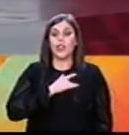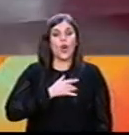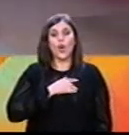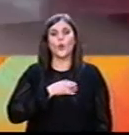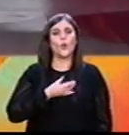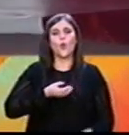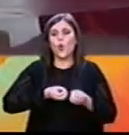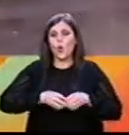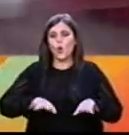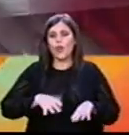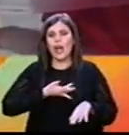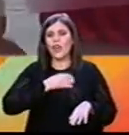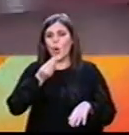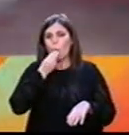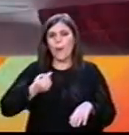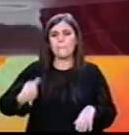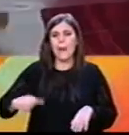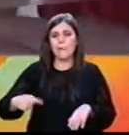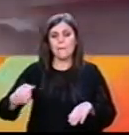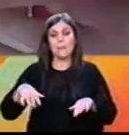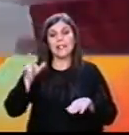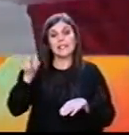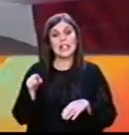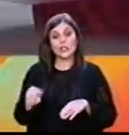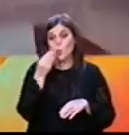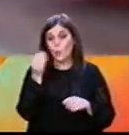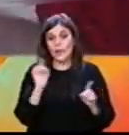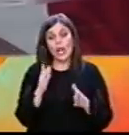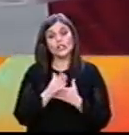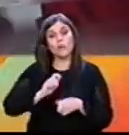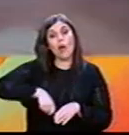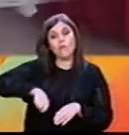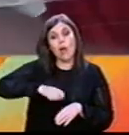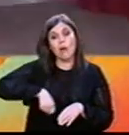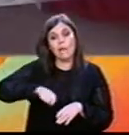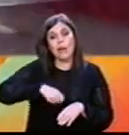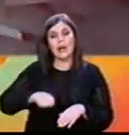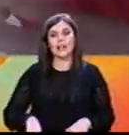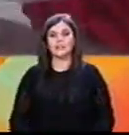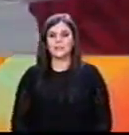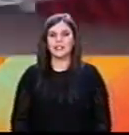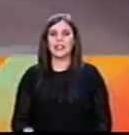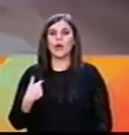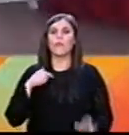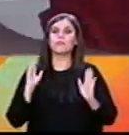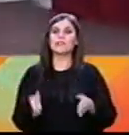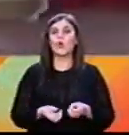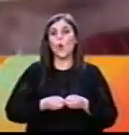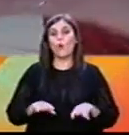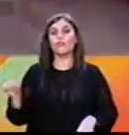ovo. Pronto. E de preferência comê-los todos os dias. Mas esse não é para comer, esse é para bater, por favor, com o garfo. Não ia comer cru. Que eu preciso de ovo QB, lembras-te?